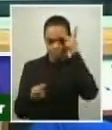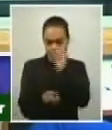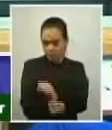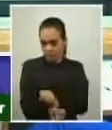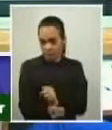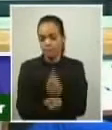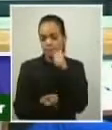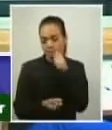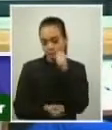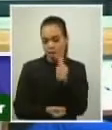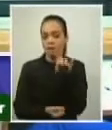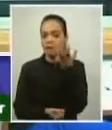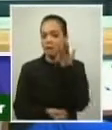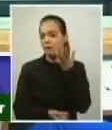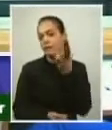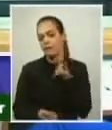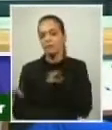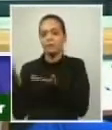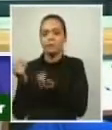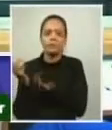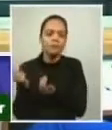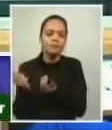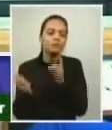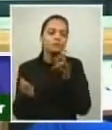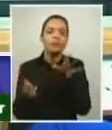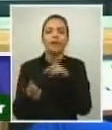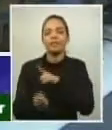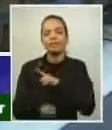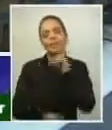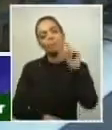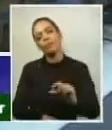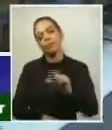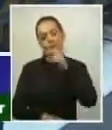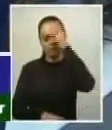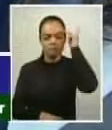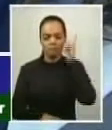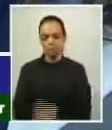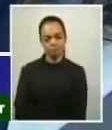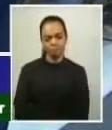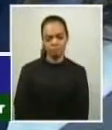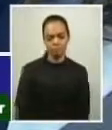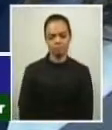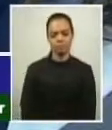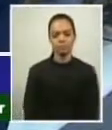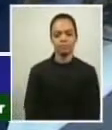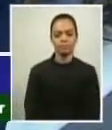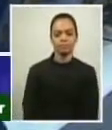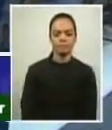as crianças os sobrou uma minoria em cima